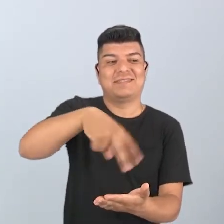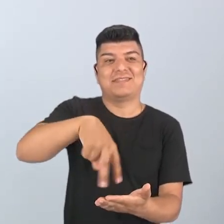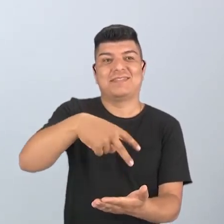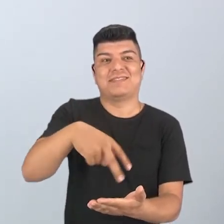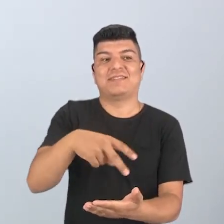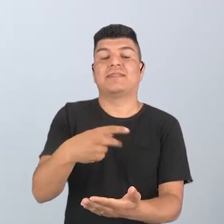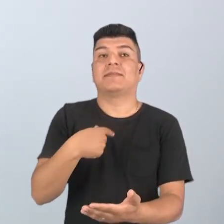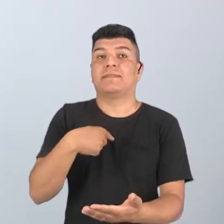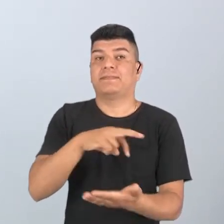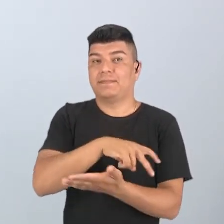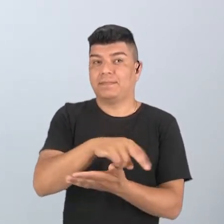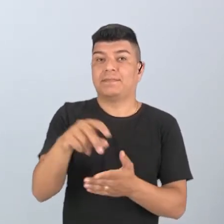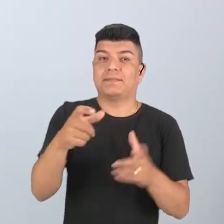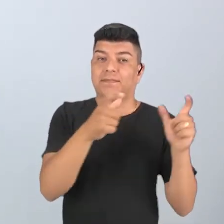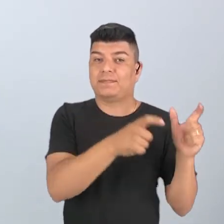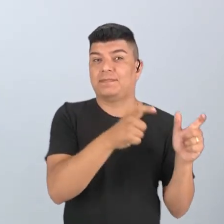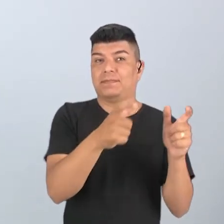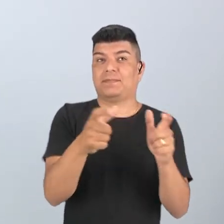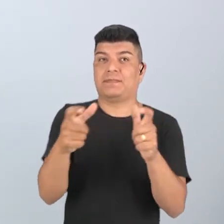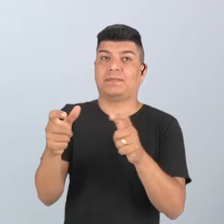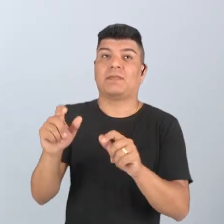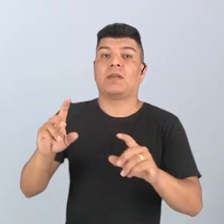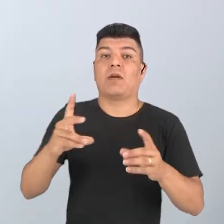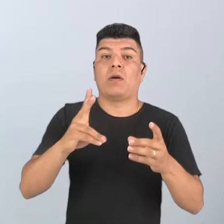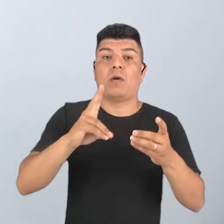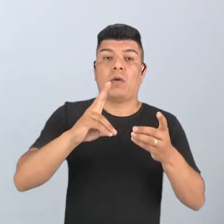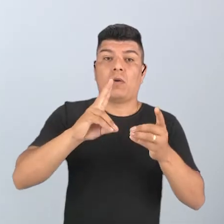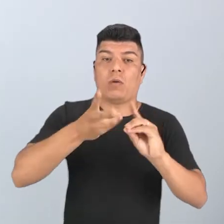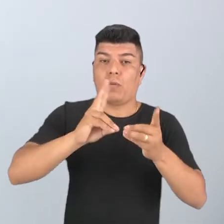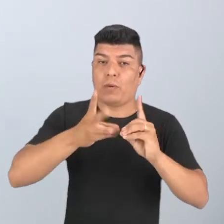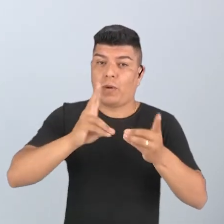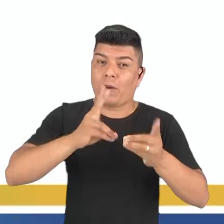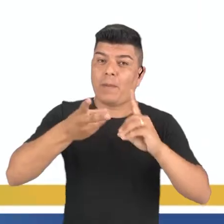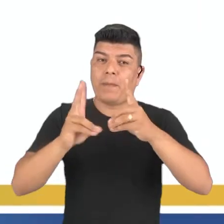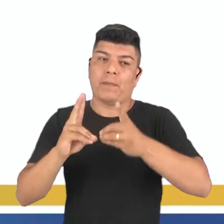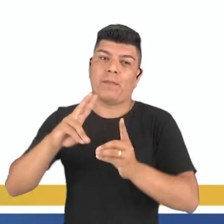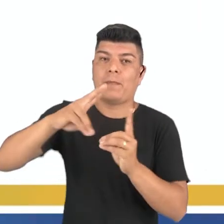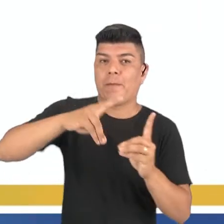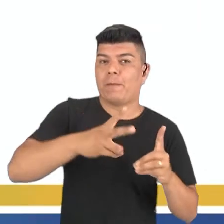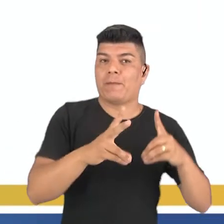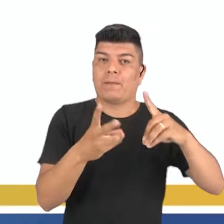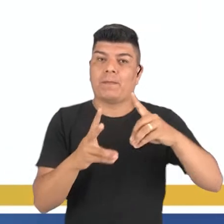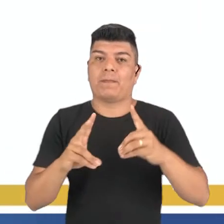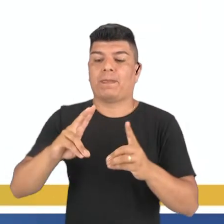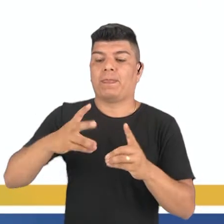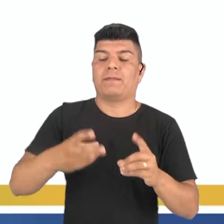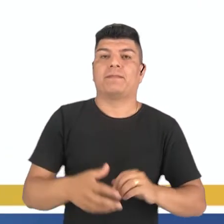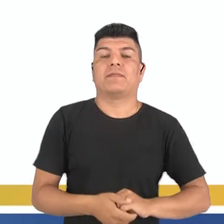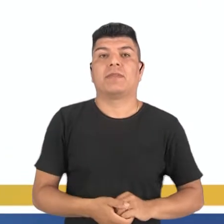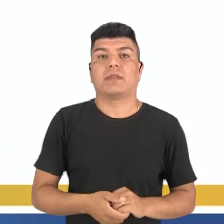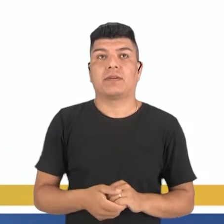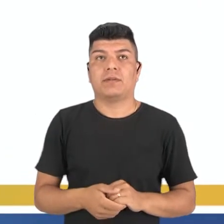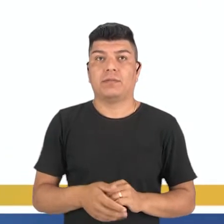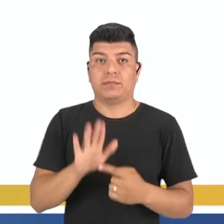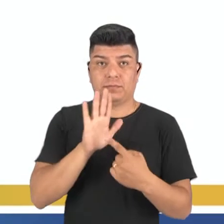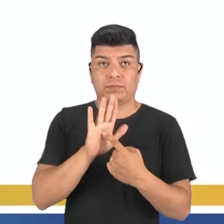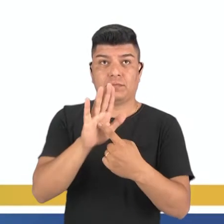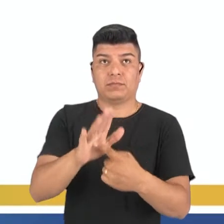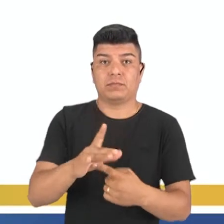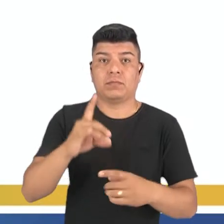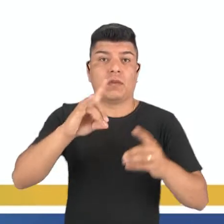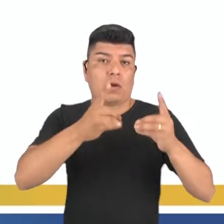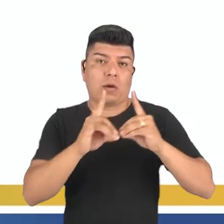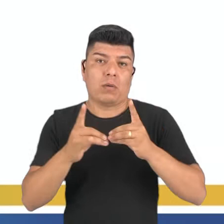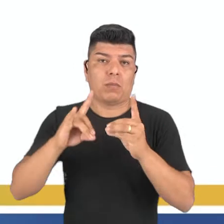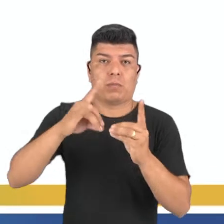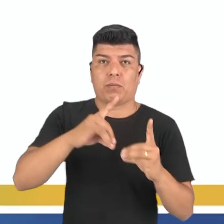de várias regiões do Brasil é chamada Bumba Meu Boi. Acompanha comigo. Um dos símbolos folclóricos do Brasil, Bumba Meu